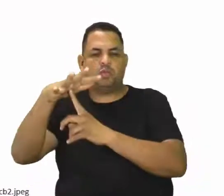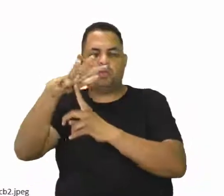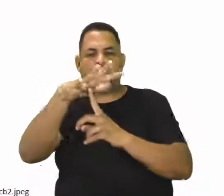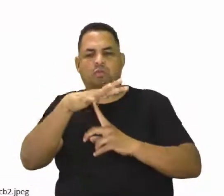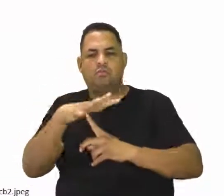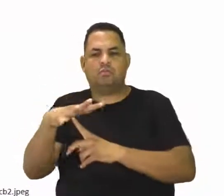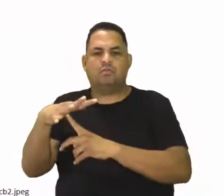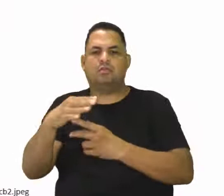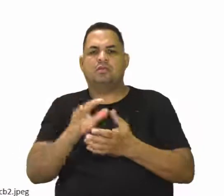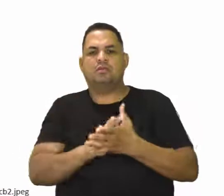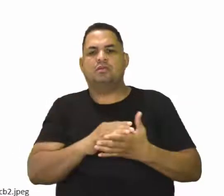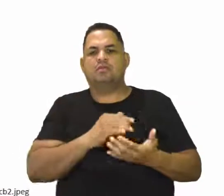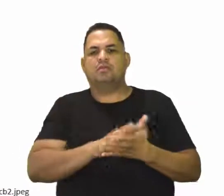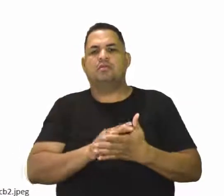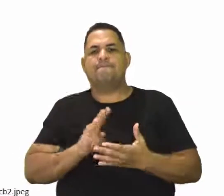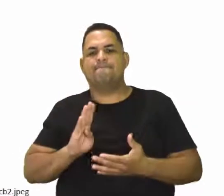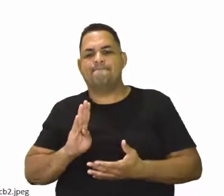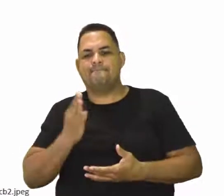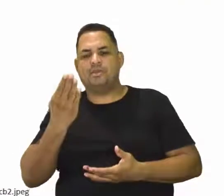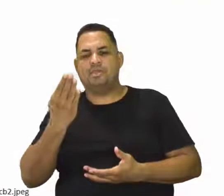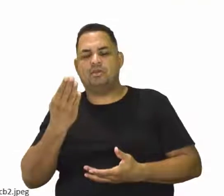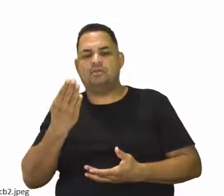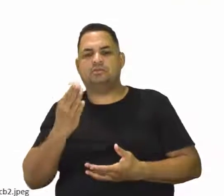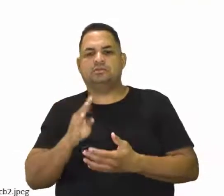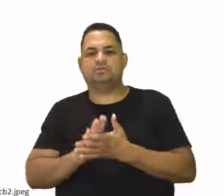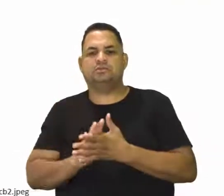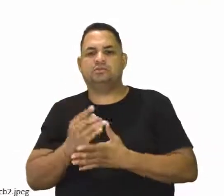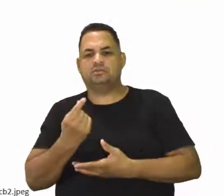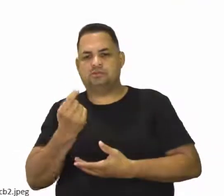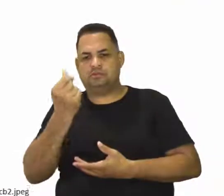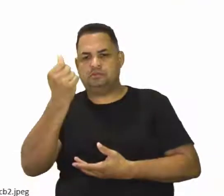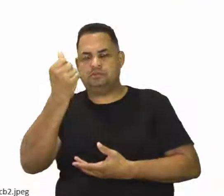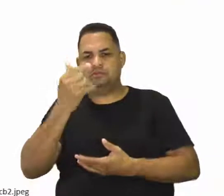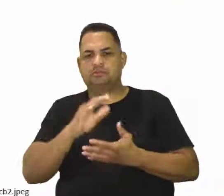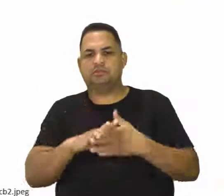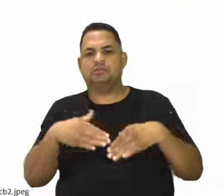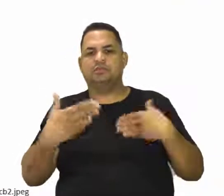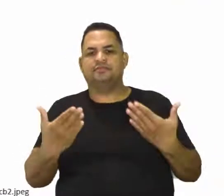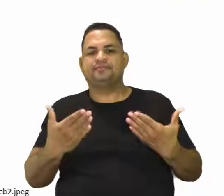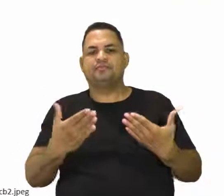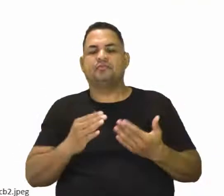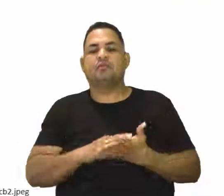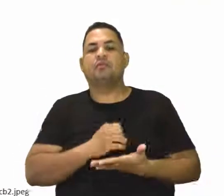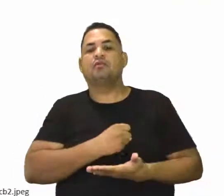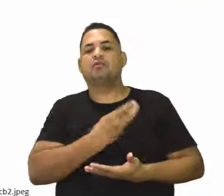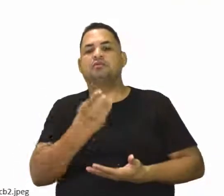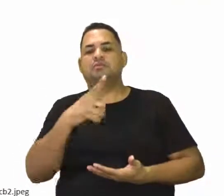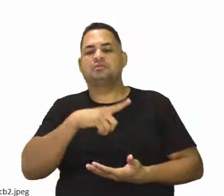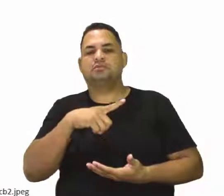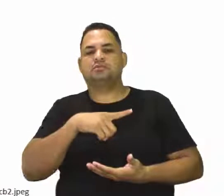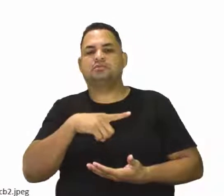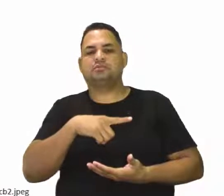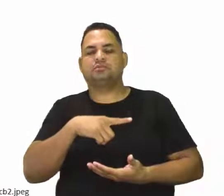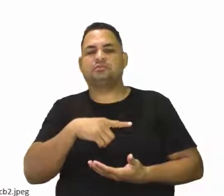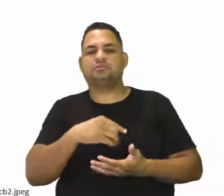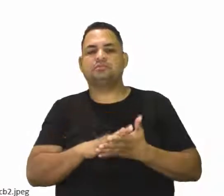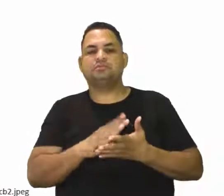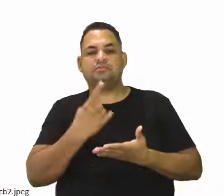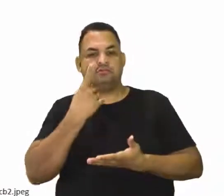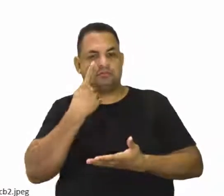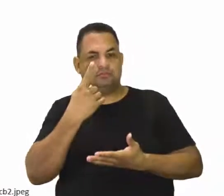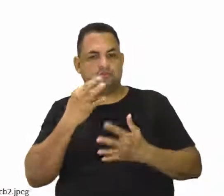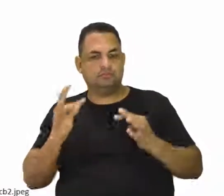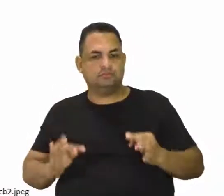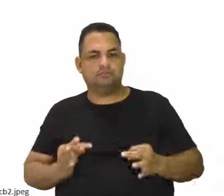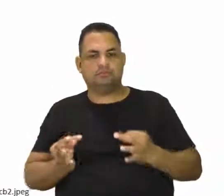isso custa milhões é aí o cara pergunto disso mais ou menos Olha a tecnologia